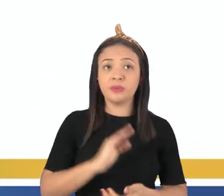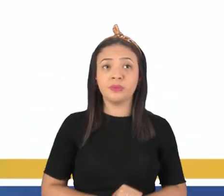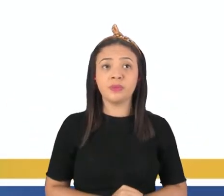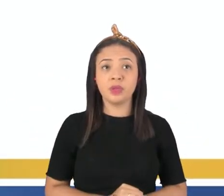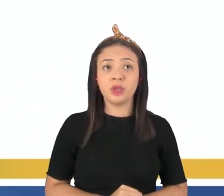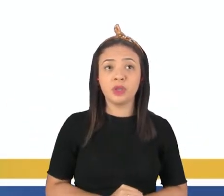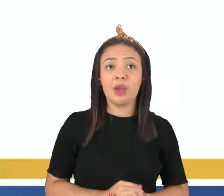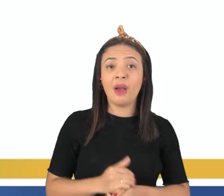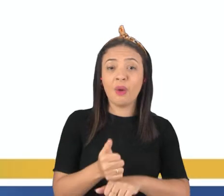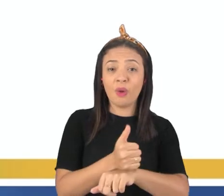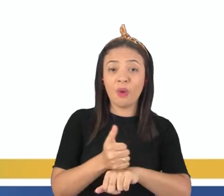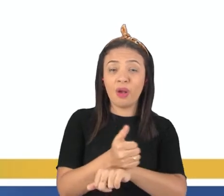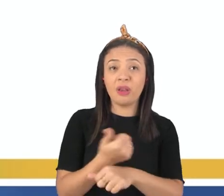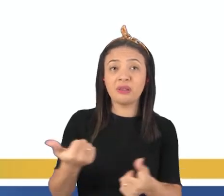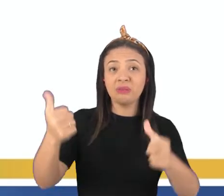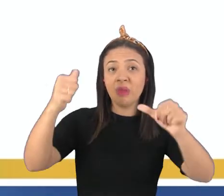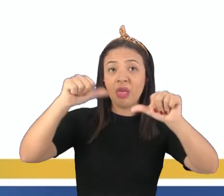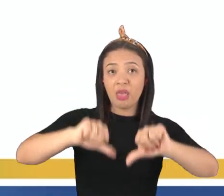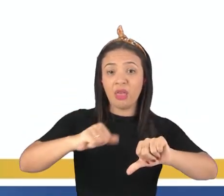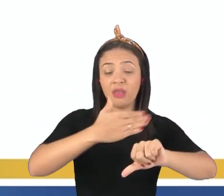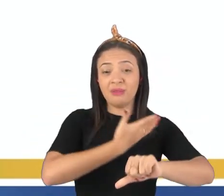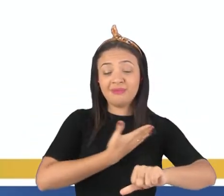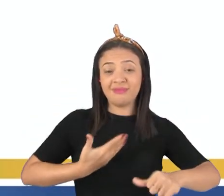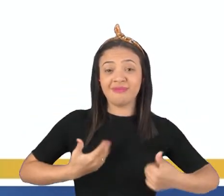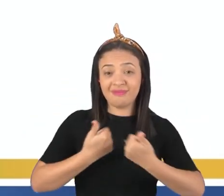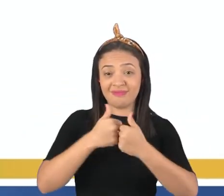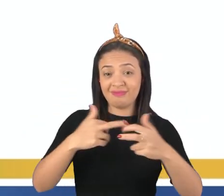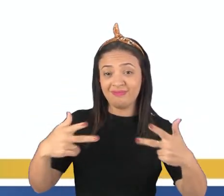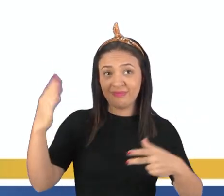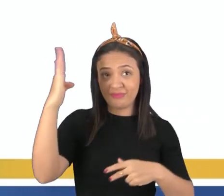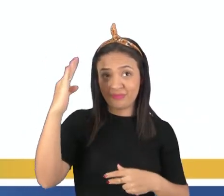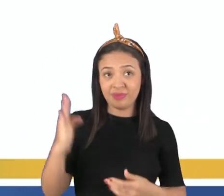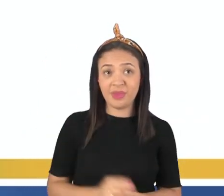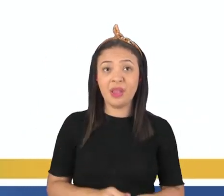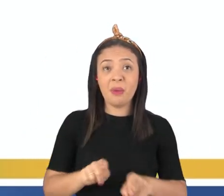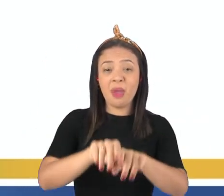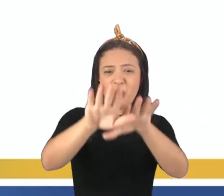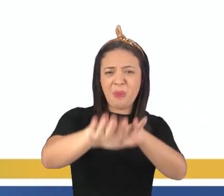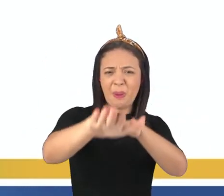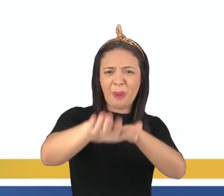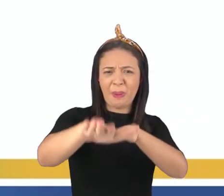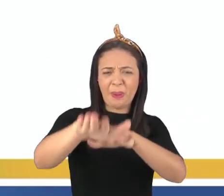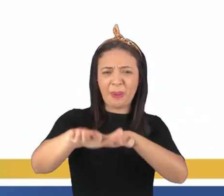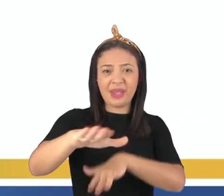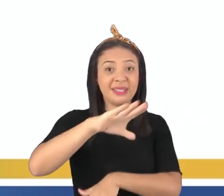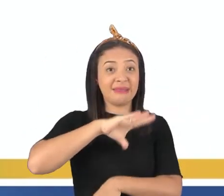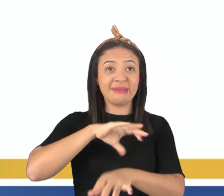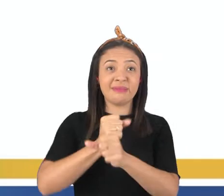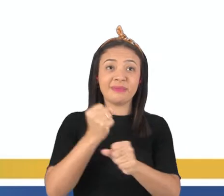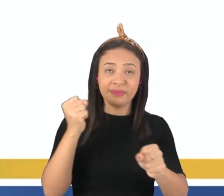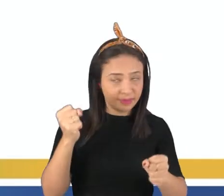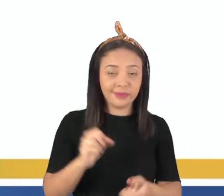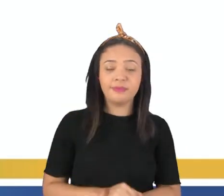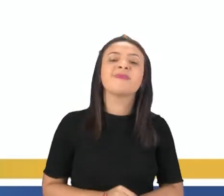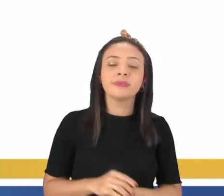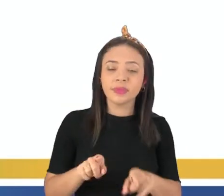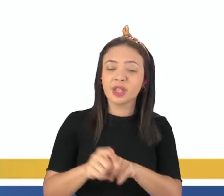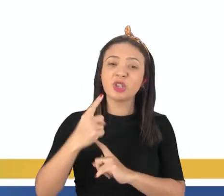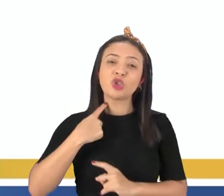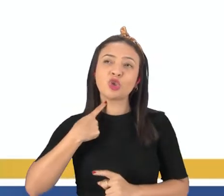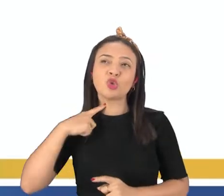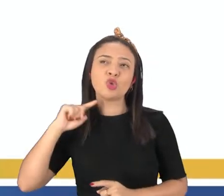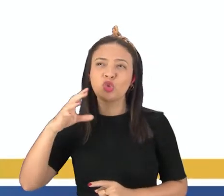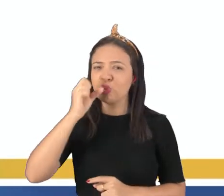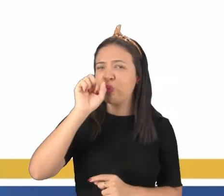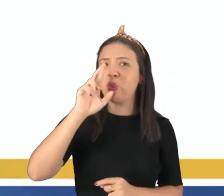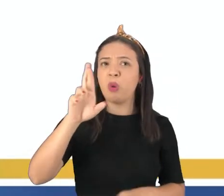Má qualidade no transporte público no Brasil é uma marca. Congestionamento de carro nos grandes centros. Poluição ocasionada